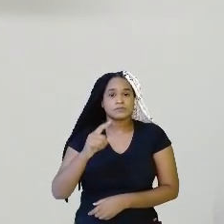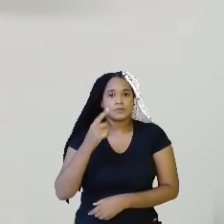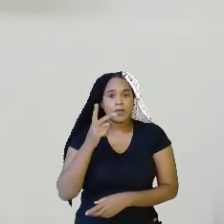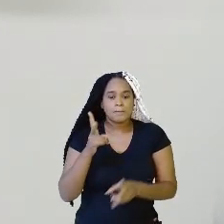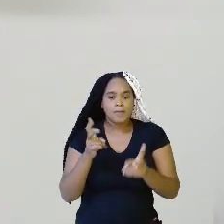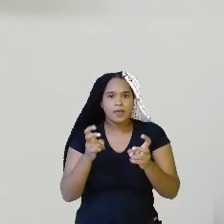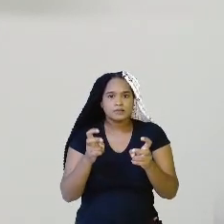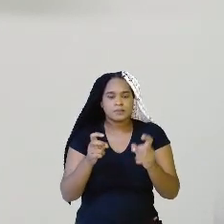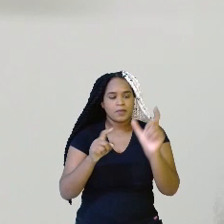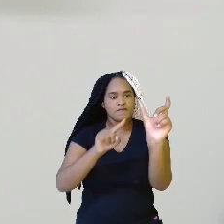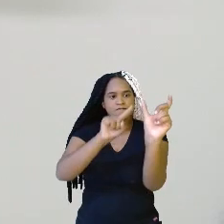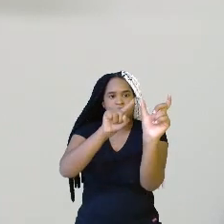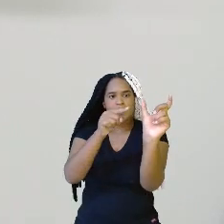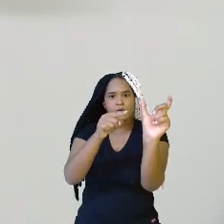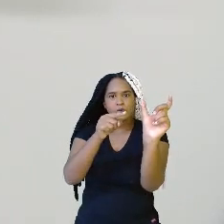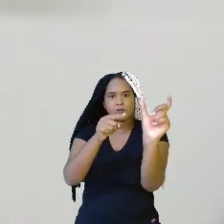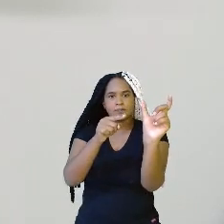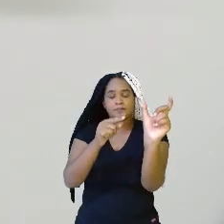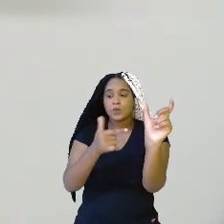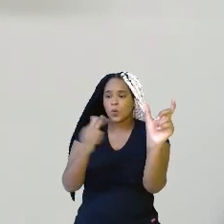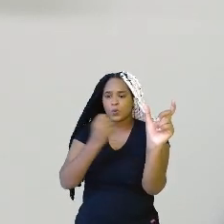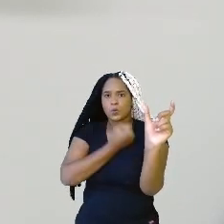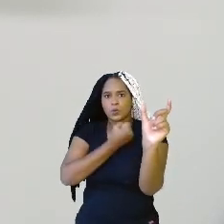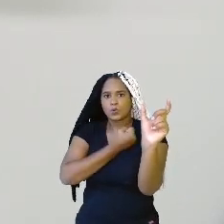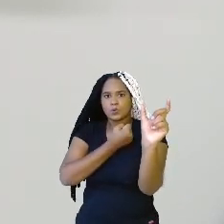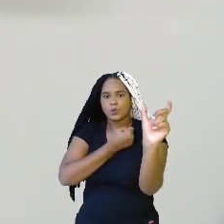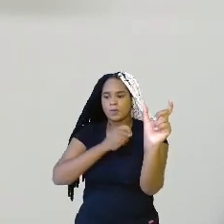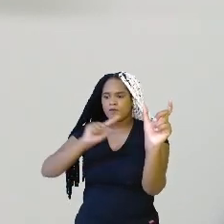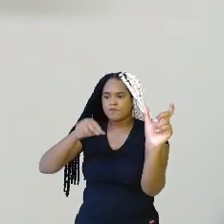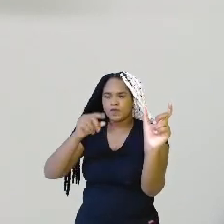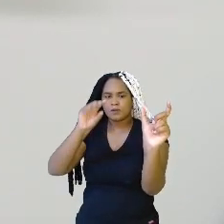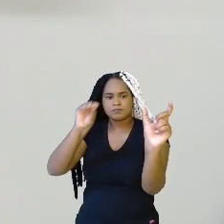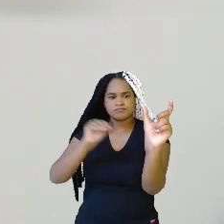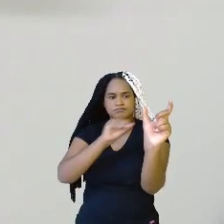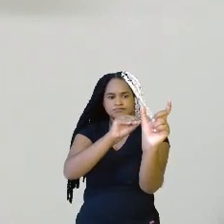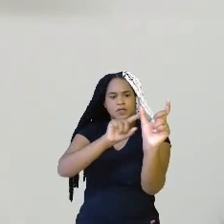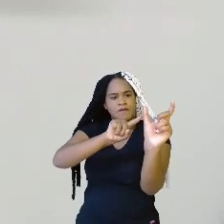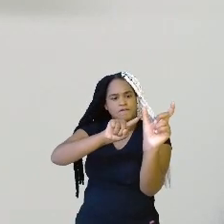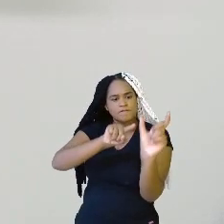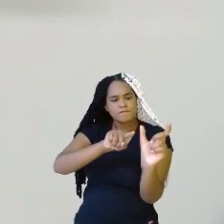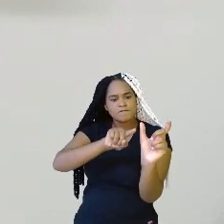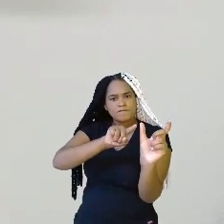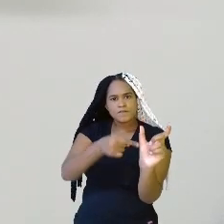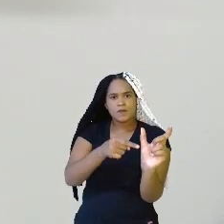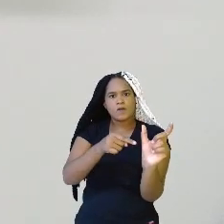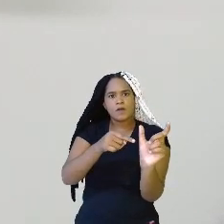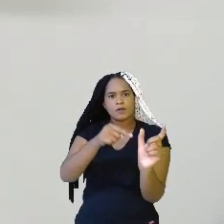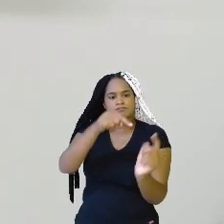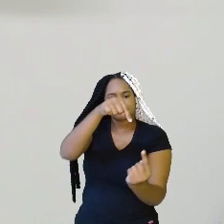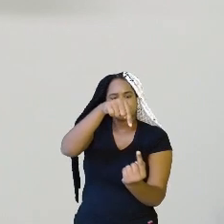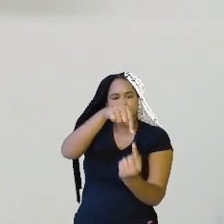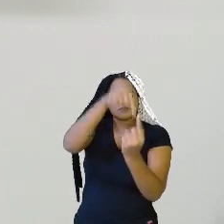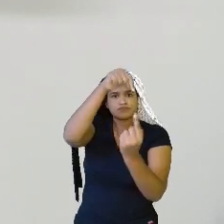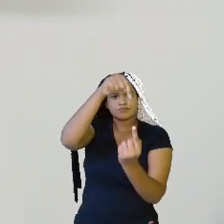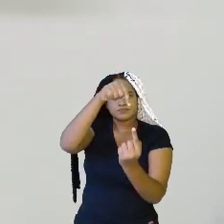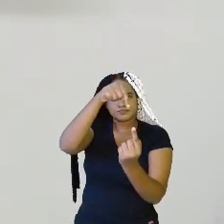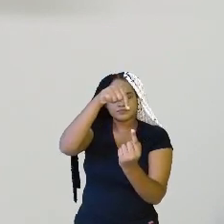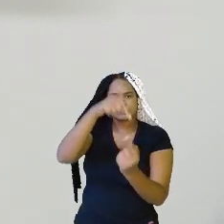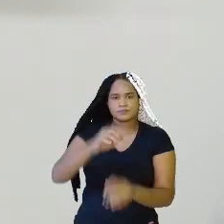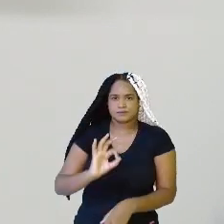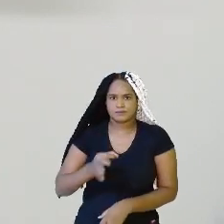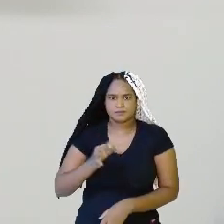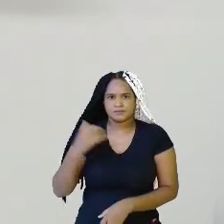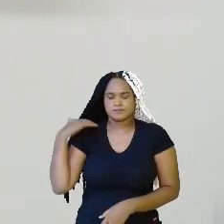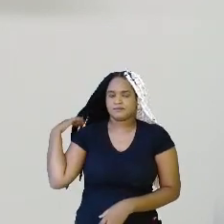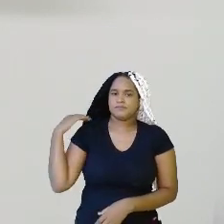vírgula abaixo da outra. Você não vai se perder. Você vai conseguir fazer a operação tranquilamente.